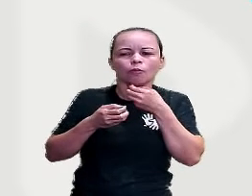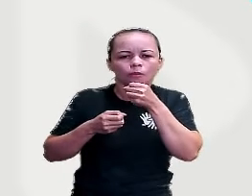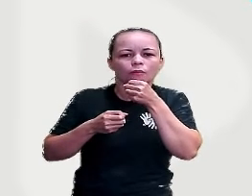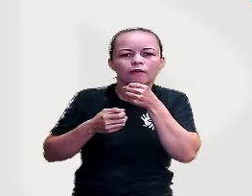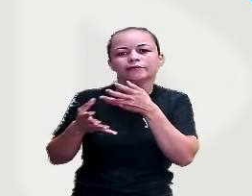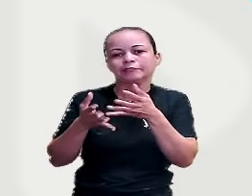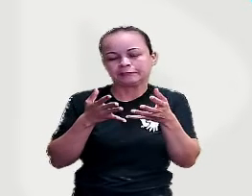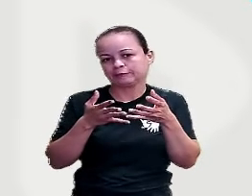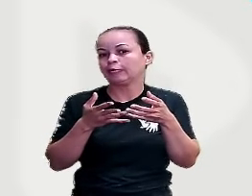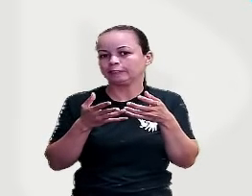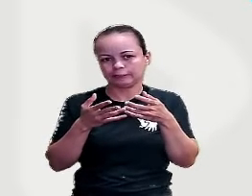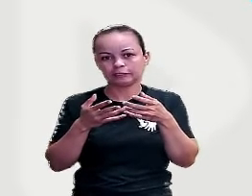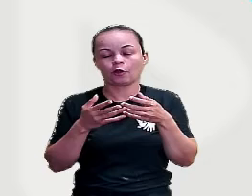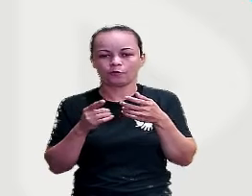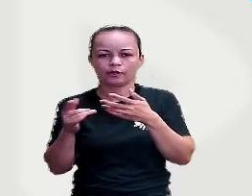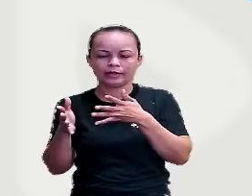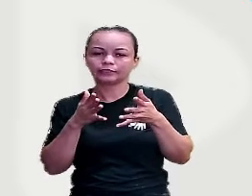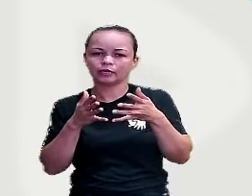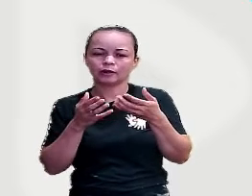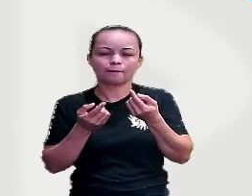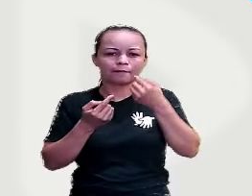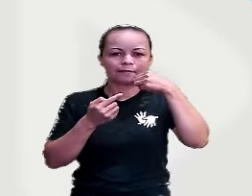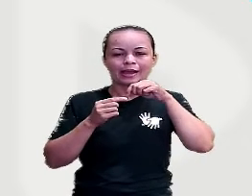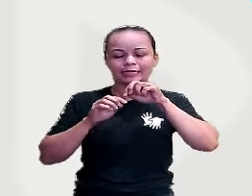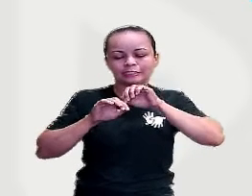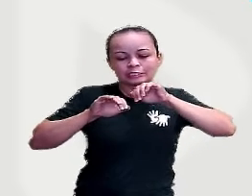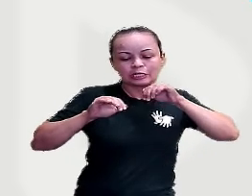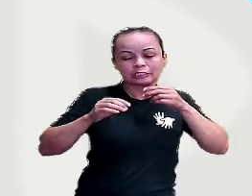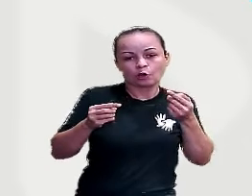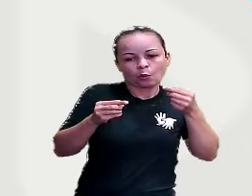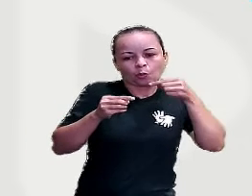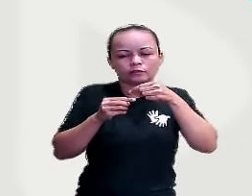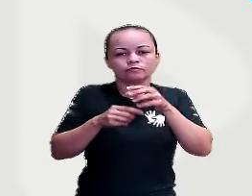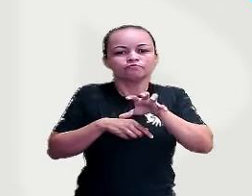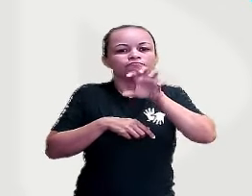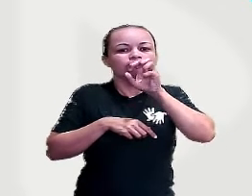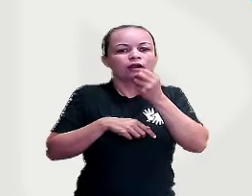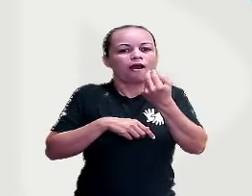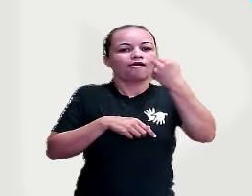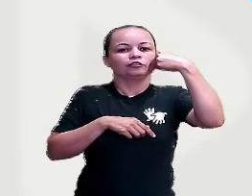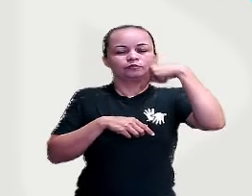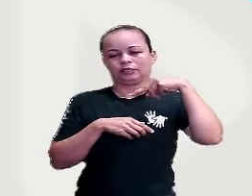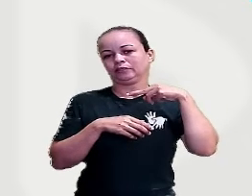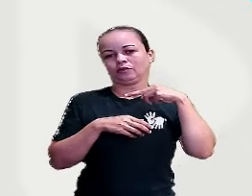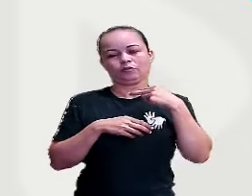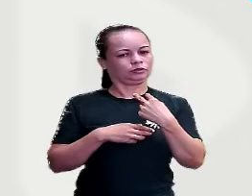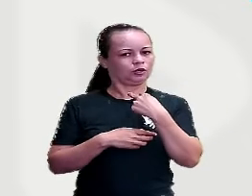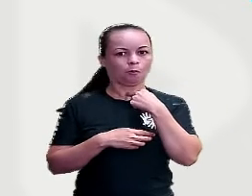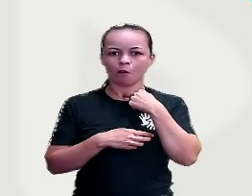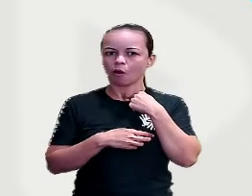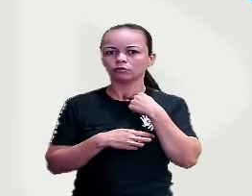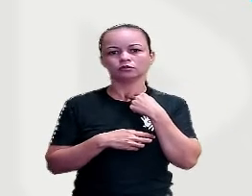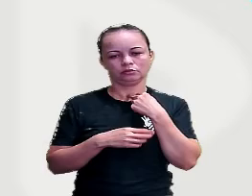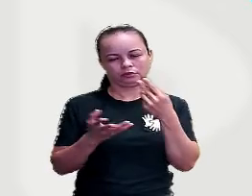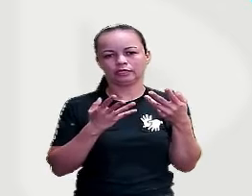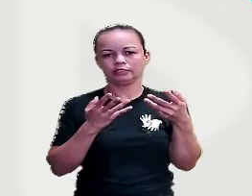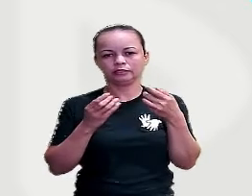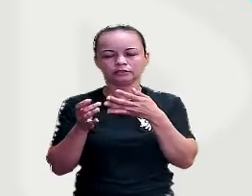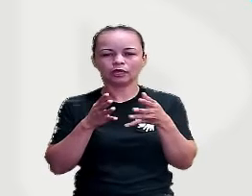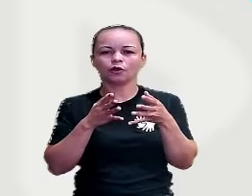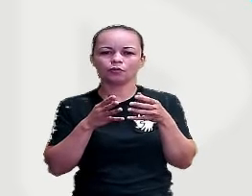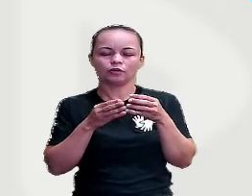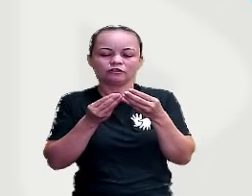dos alimentos que a gente está ingerindo, ele acaba passando aí para a nossa cavidade respiratória, onde ele não pode ir, Porque senão ele vai